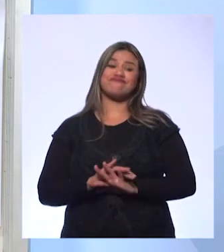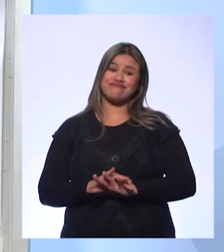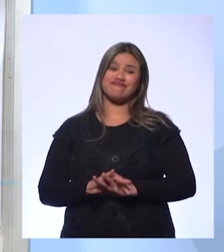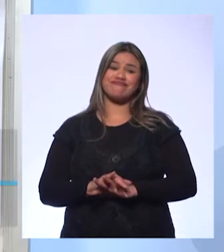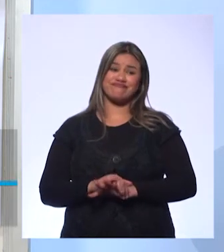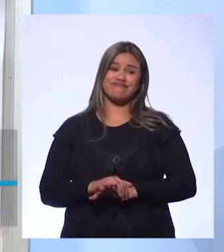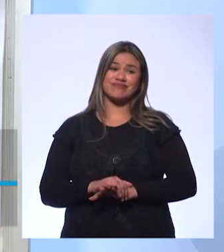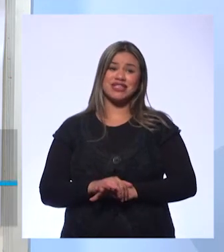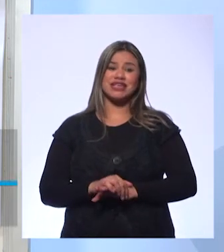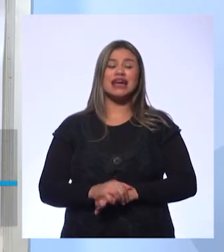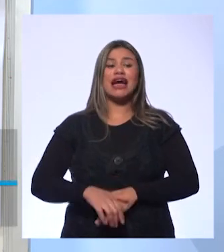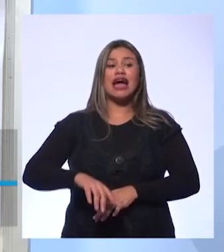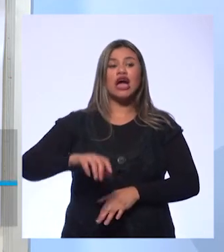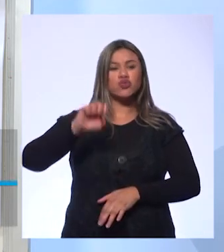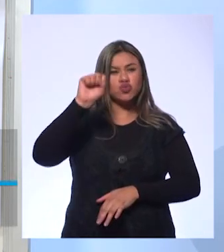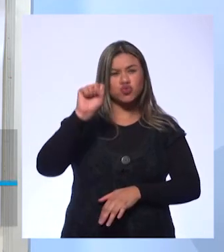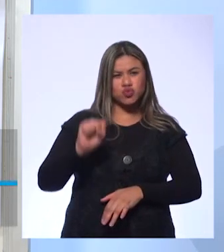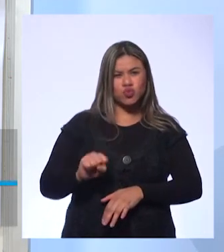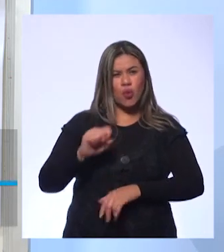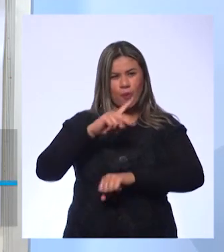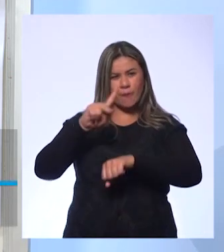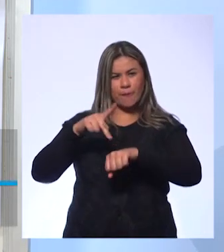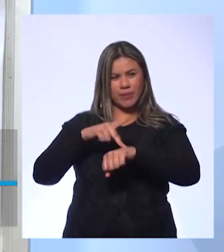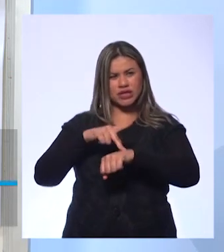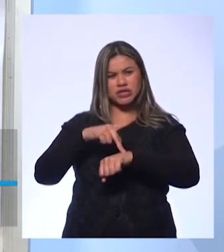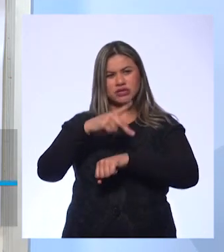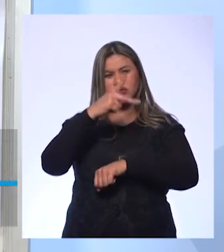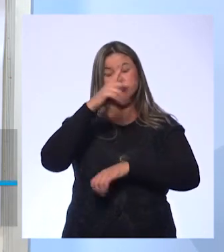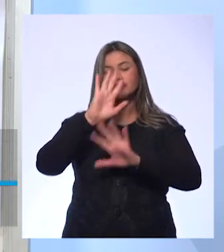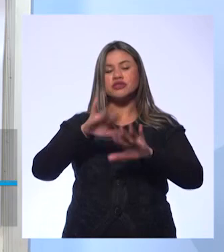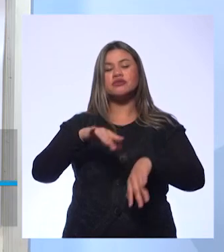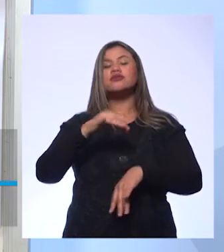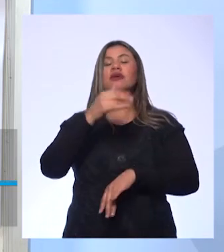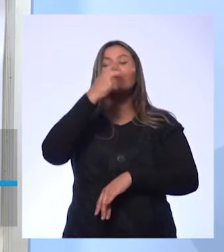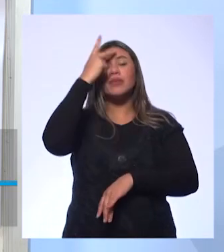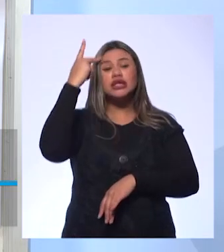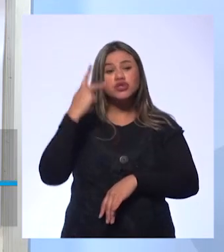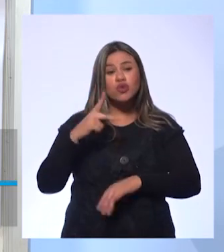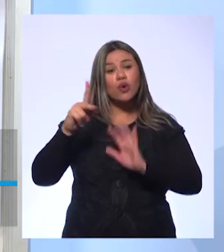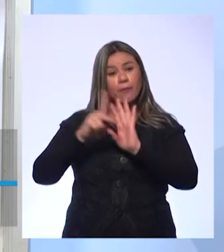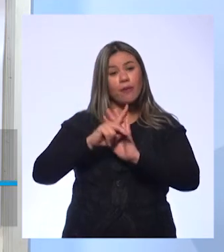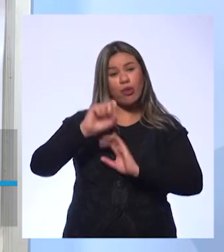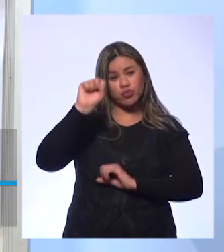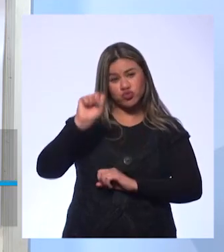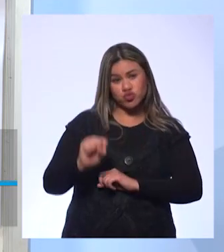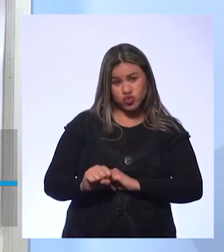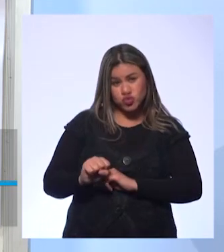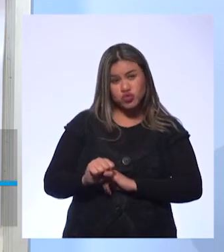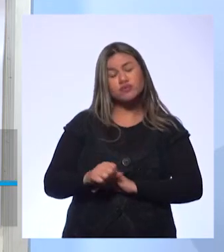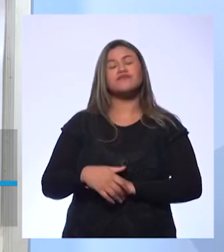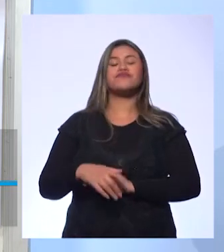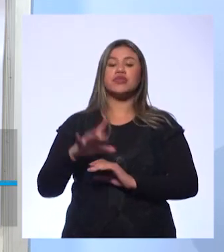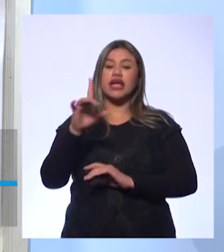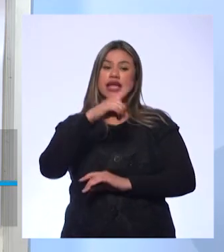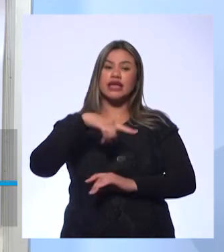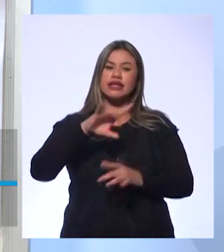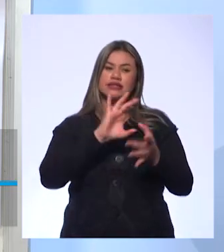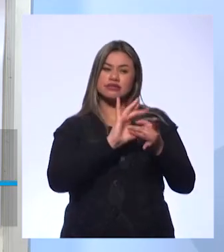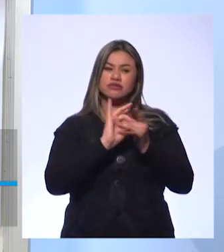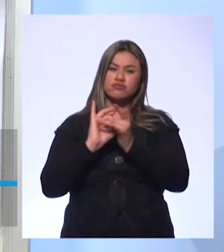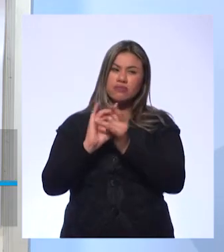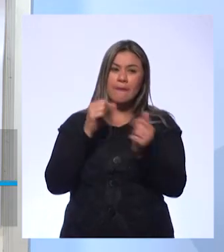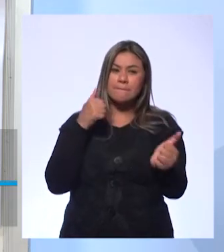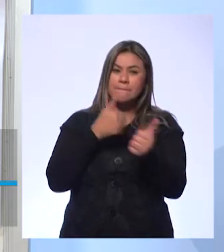lá no sul do Brasil eles são muito perto ali da da Bacia do Prata Uruguai Paraguai Argentina eles